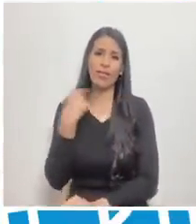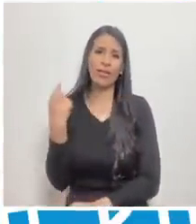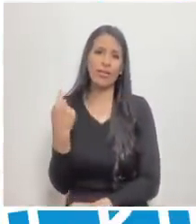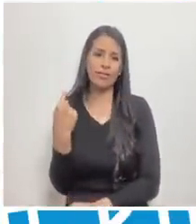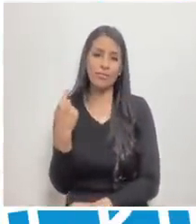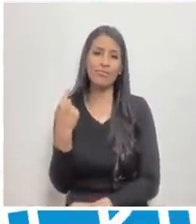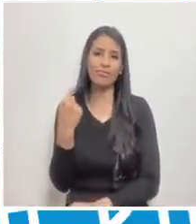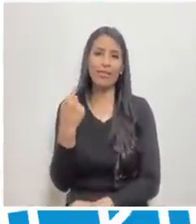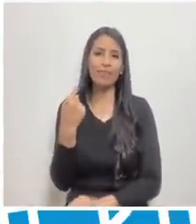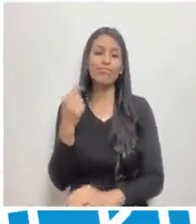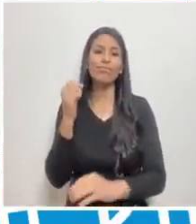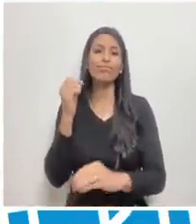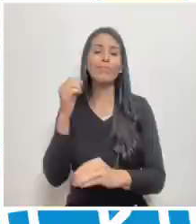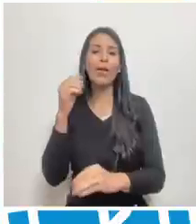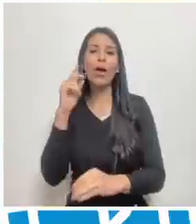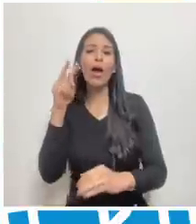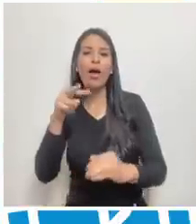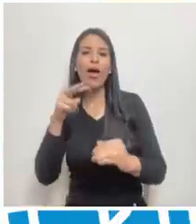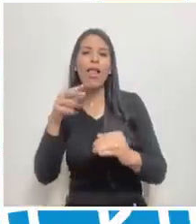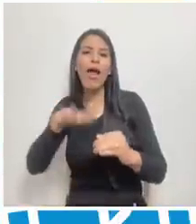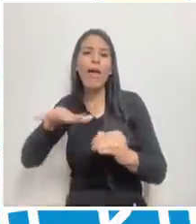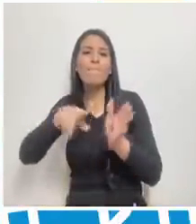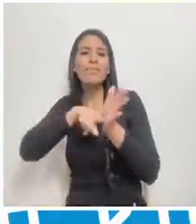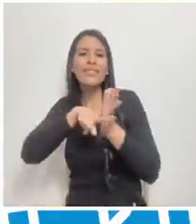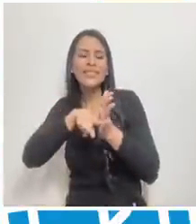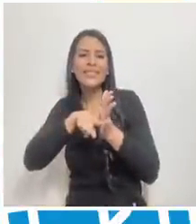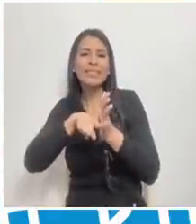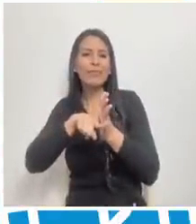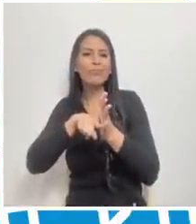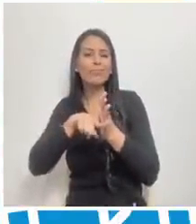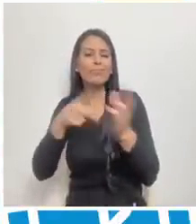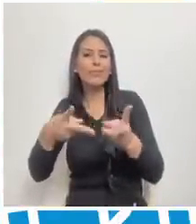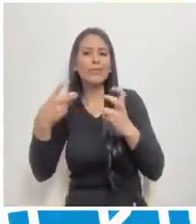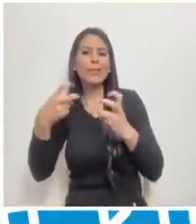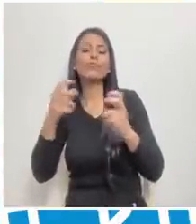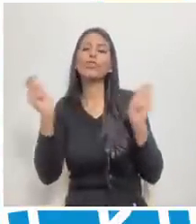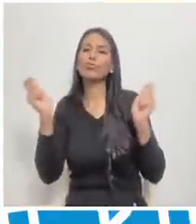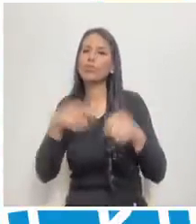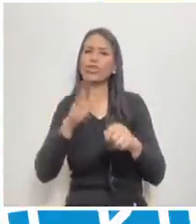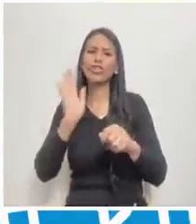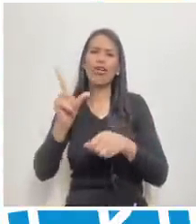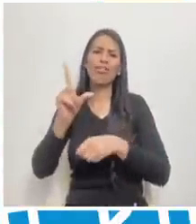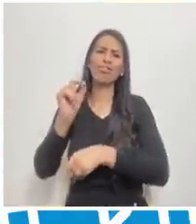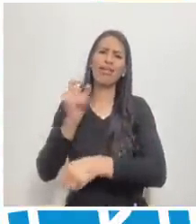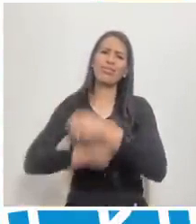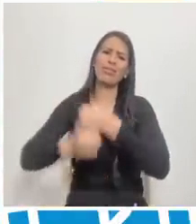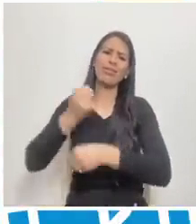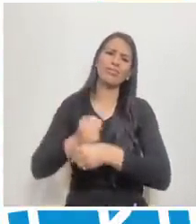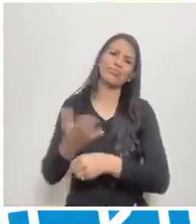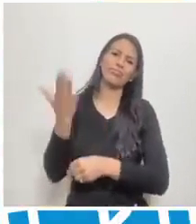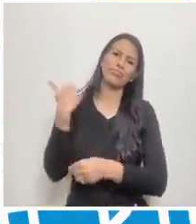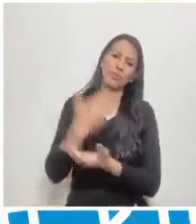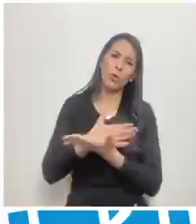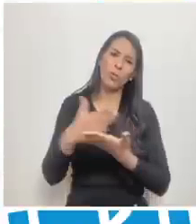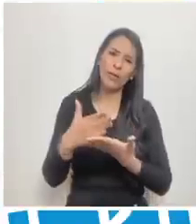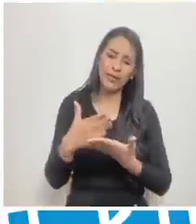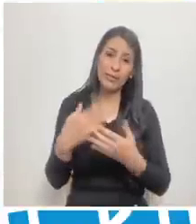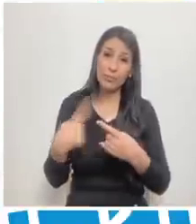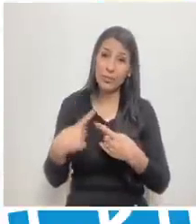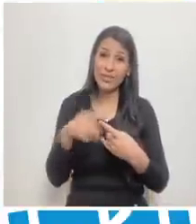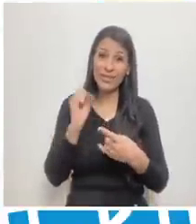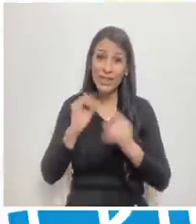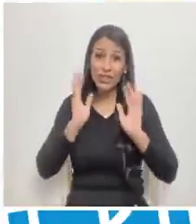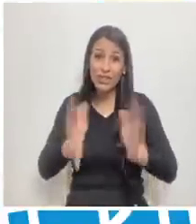já deveria estar testando há mais de 10 anos. E a gente agora, nesse momento de pandemia, a gente teria vantagens, né, com